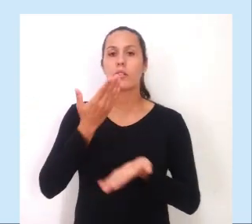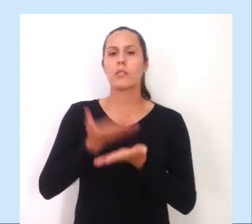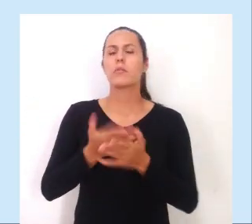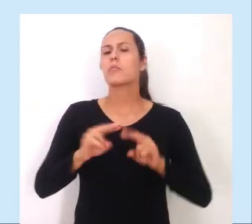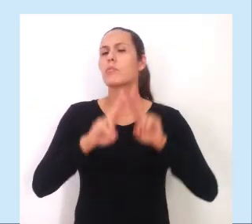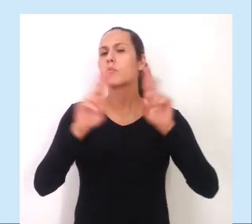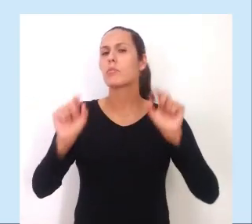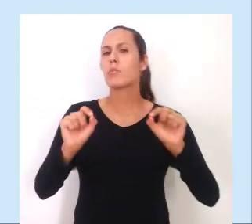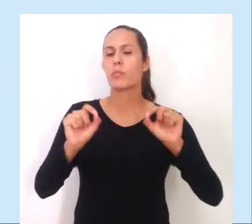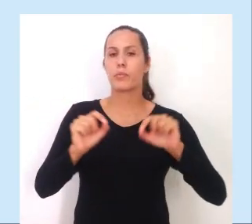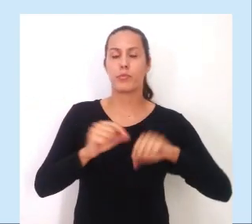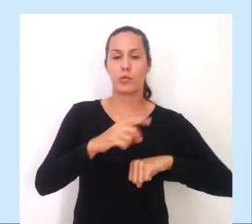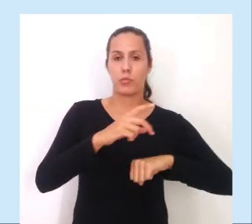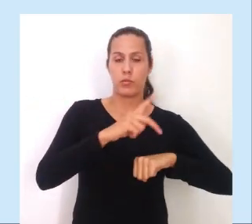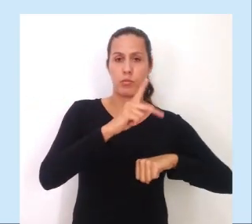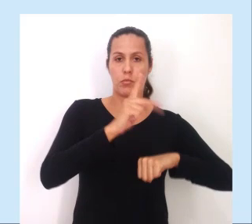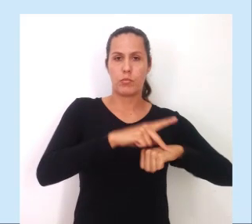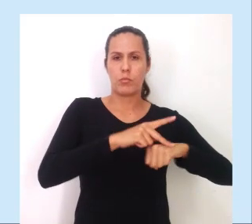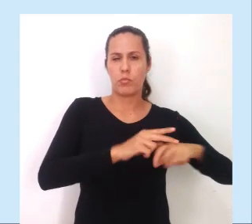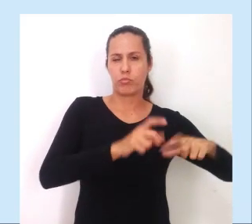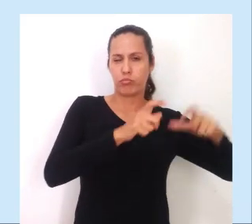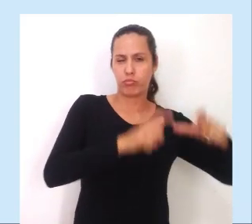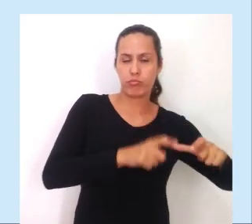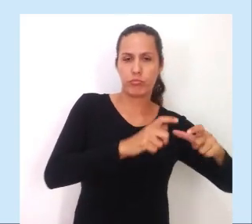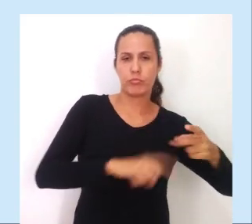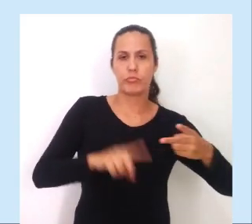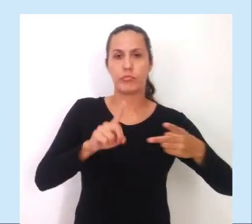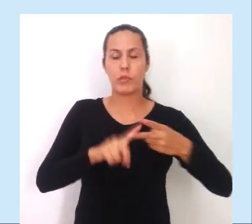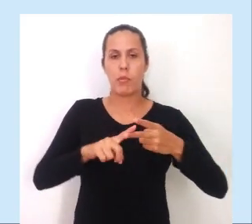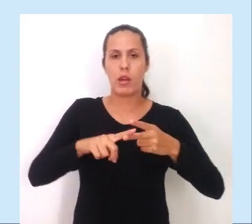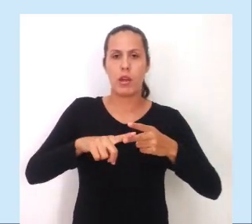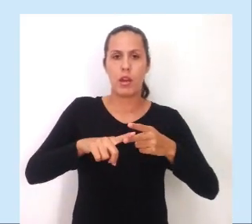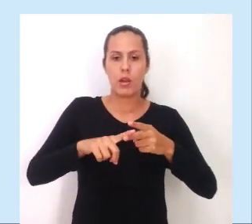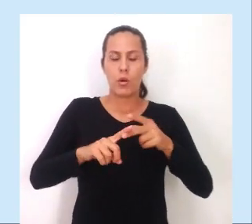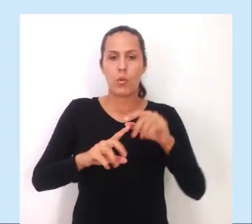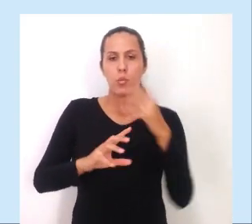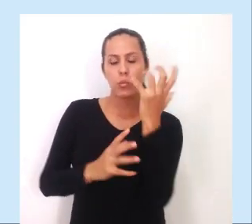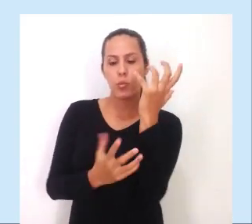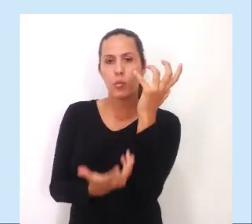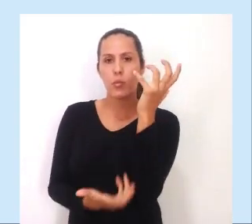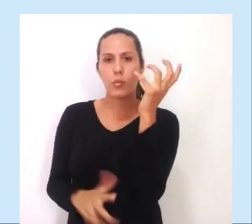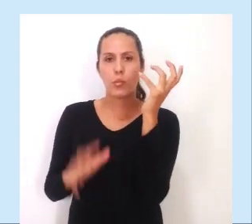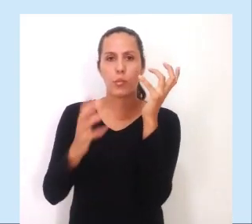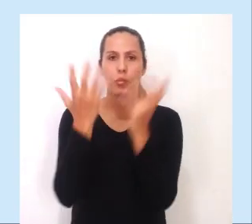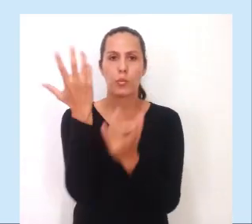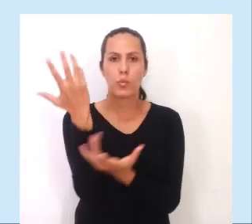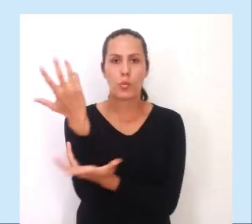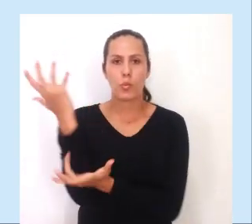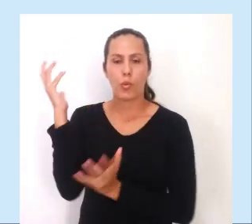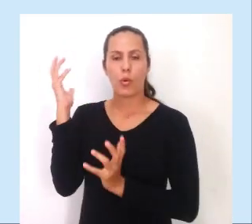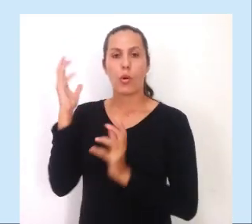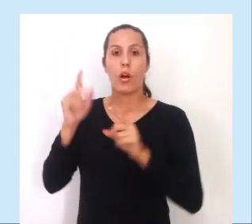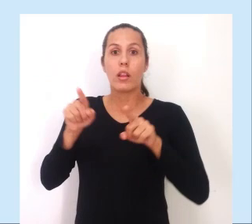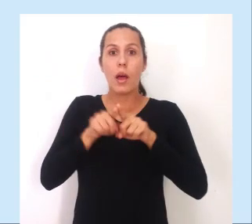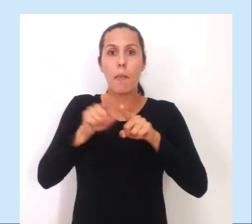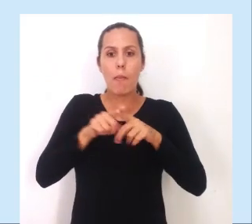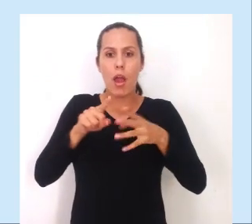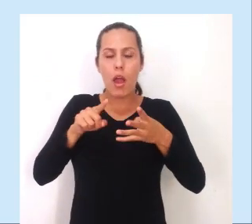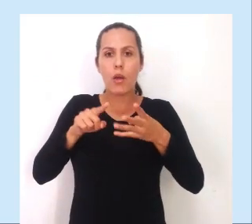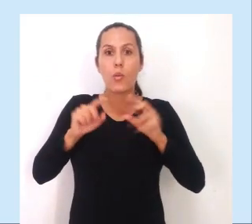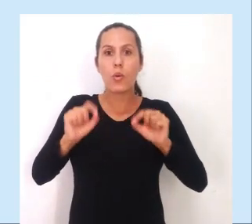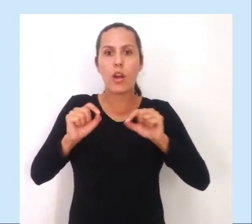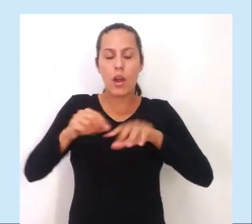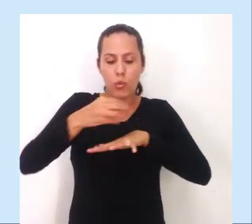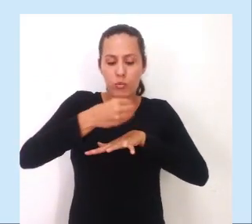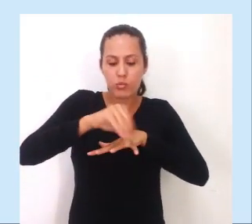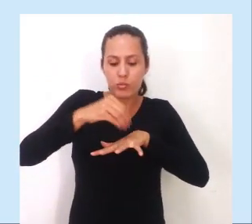iremos estudar sobre as rochas, iremos estudar também os seus minerais e os fósseis. Qual é a